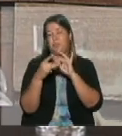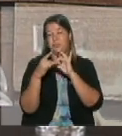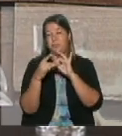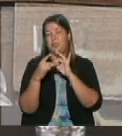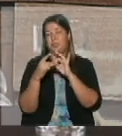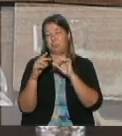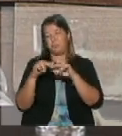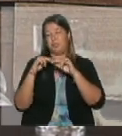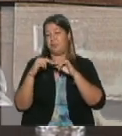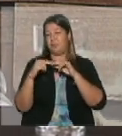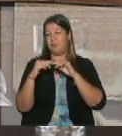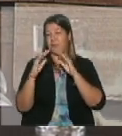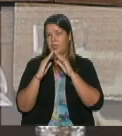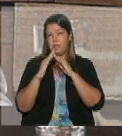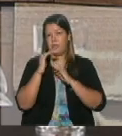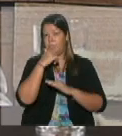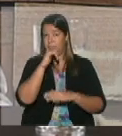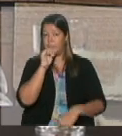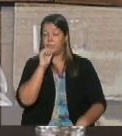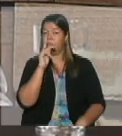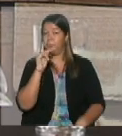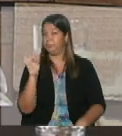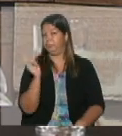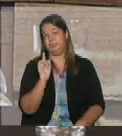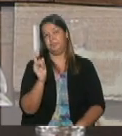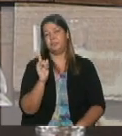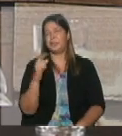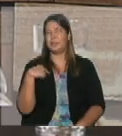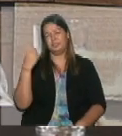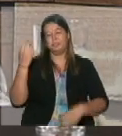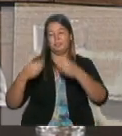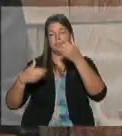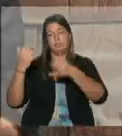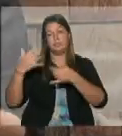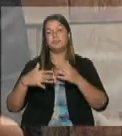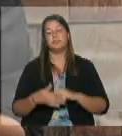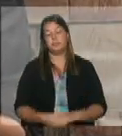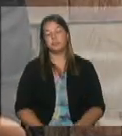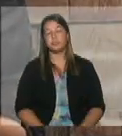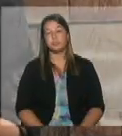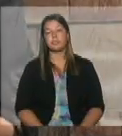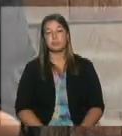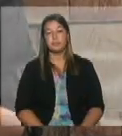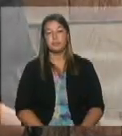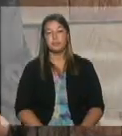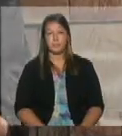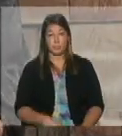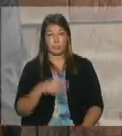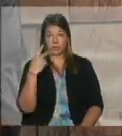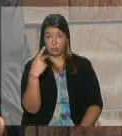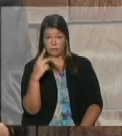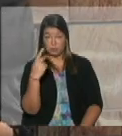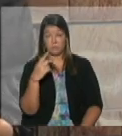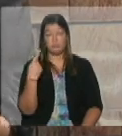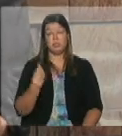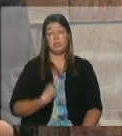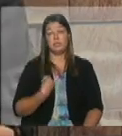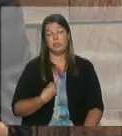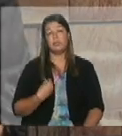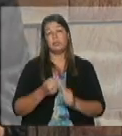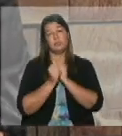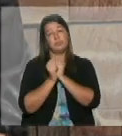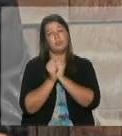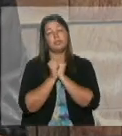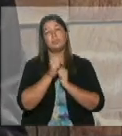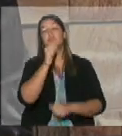contei a história, eles riram, e, enfim, é mais ou menos por aí. Né? E essa formação com a sua avó, qual foi o saldo positivo disso